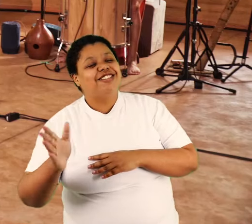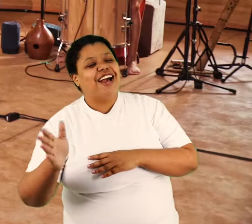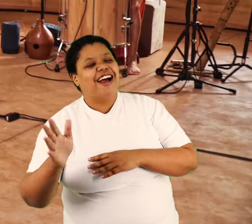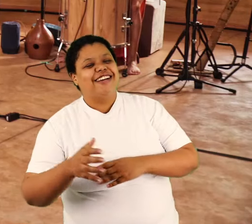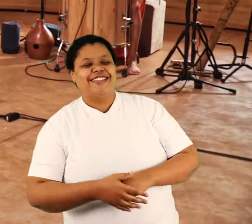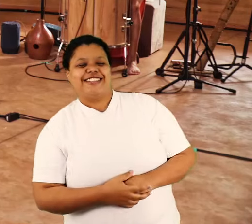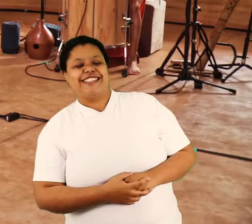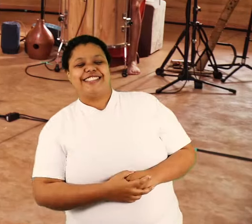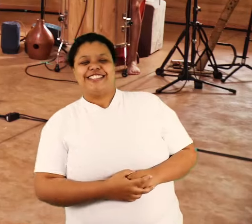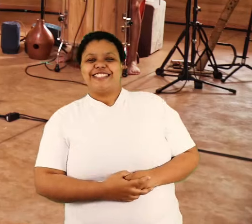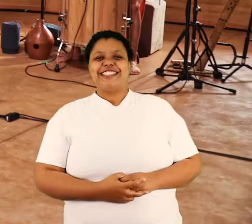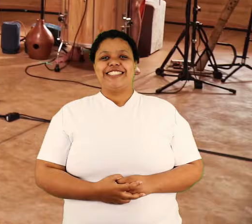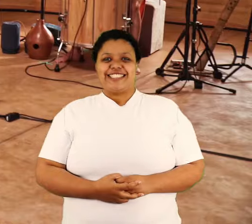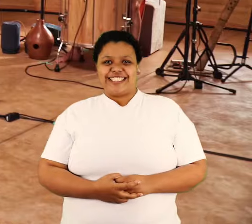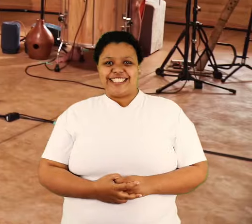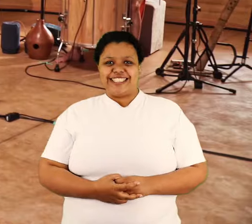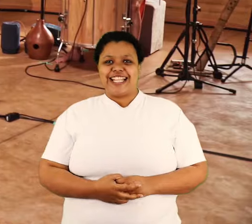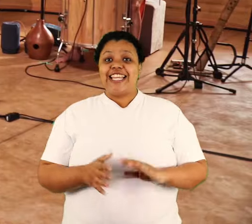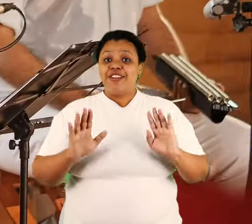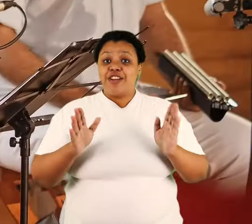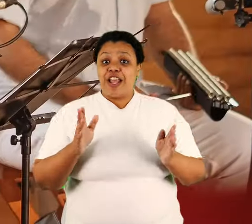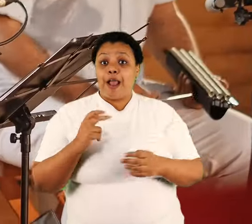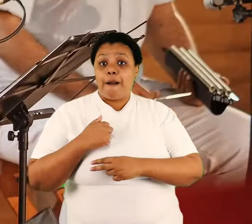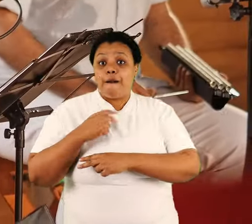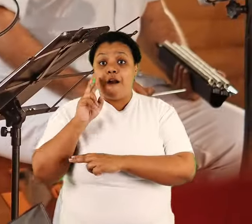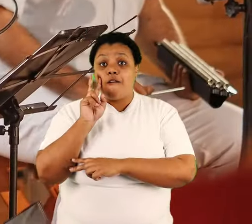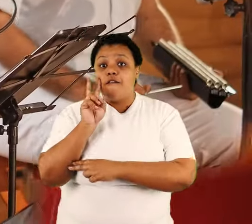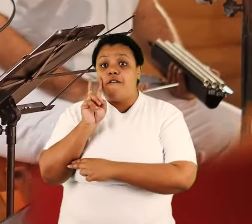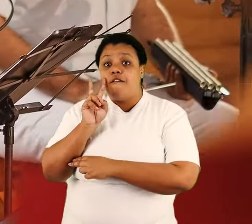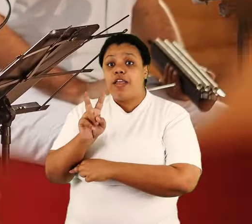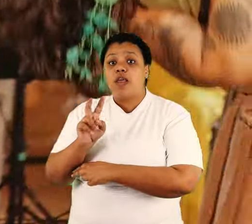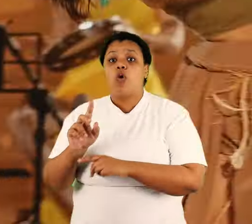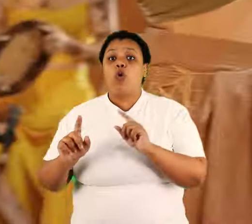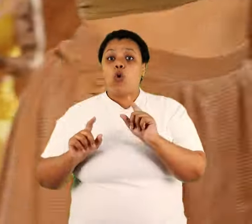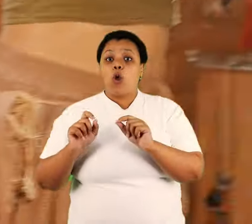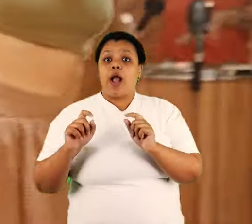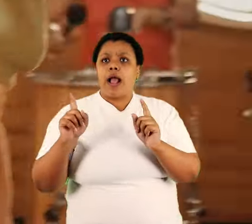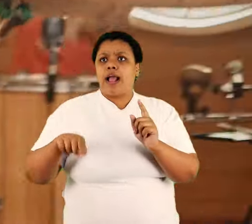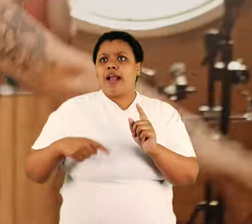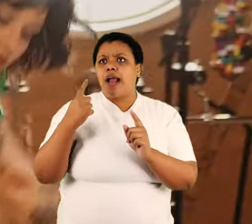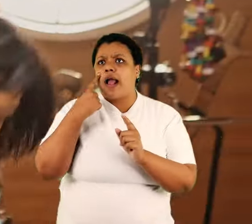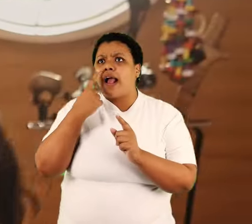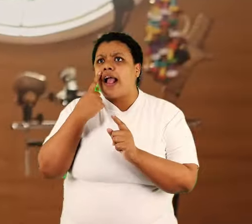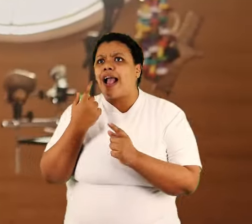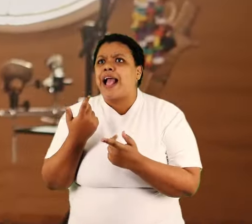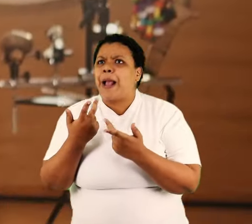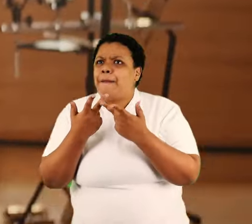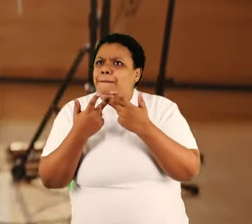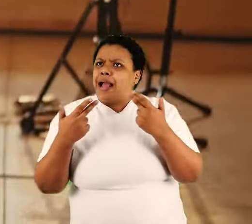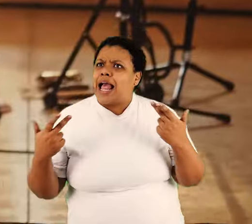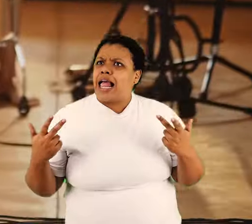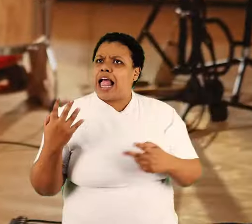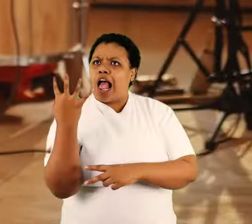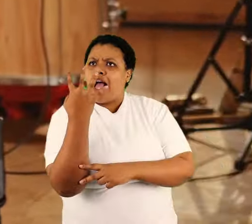paixão. Eu vi entidade antiga